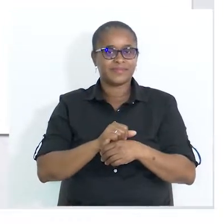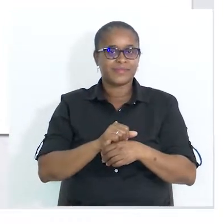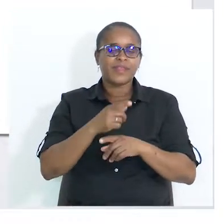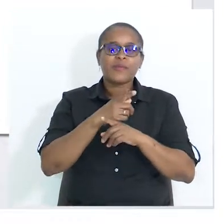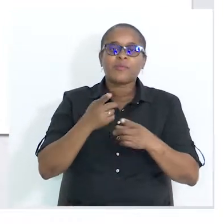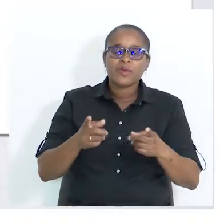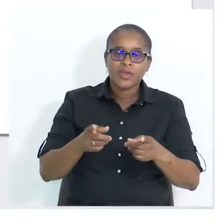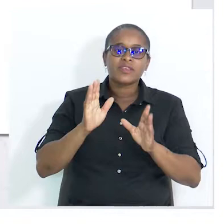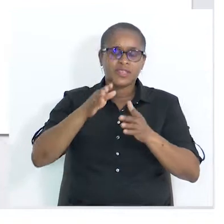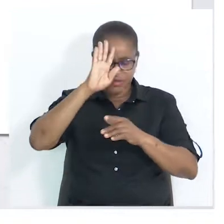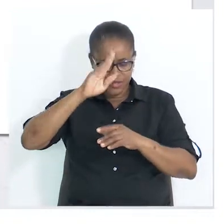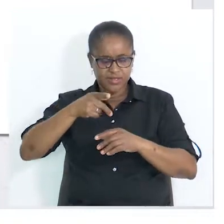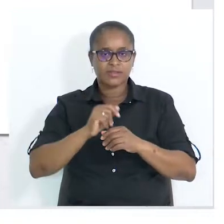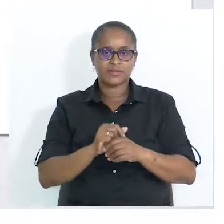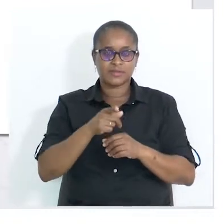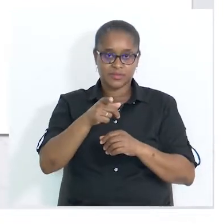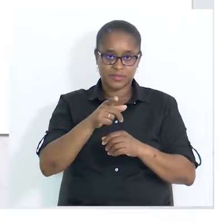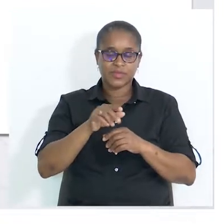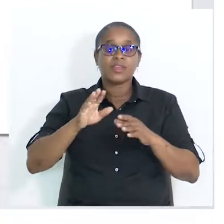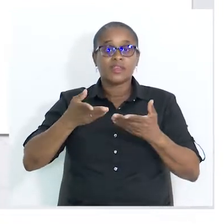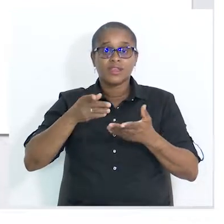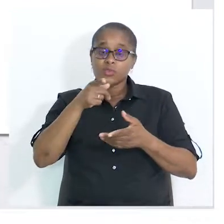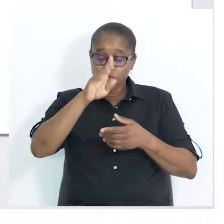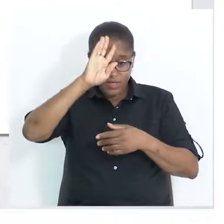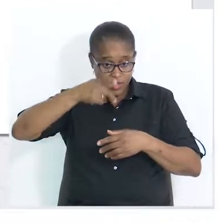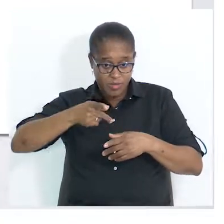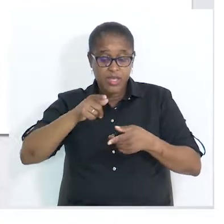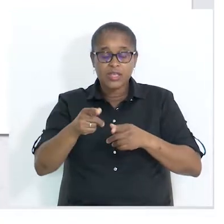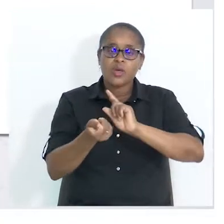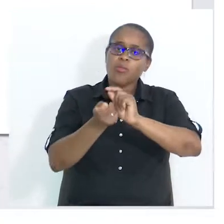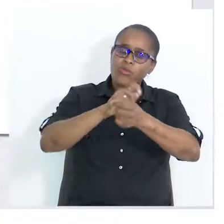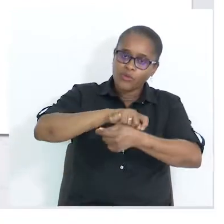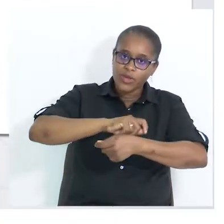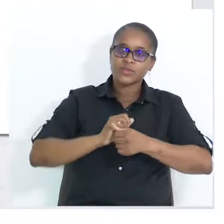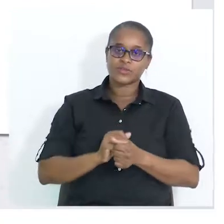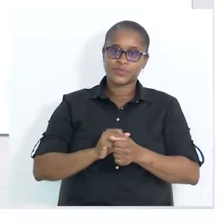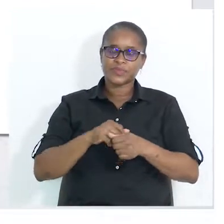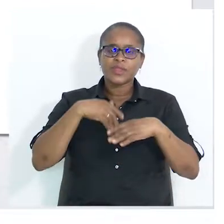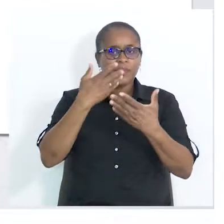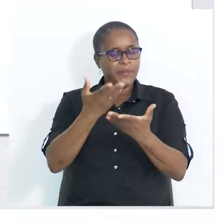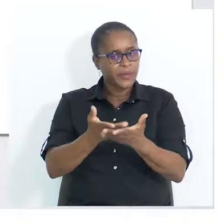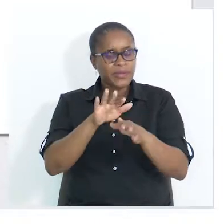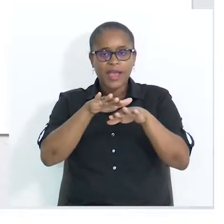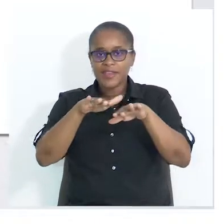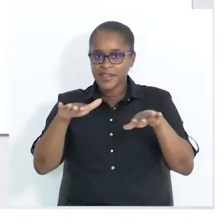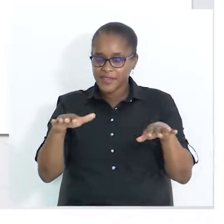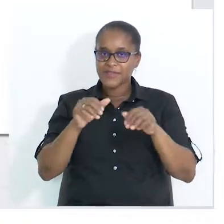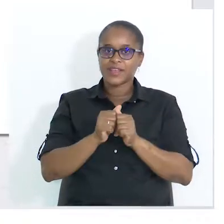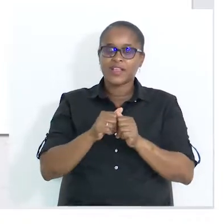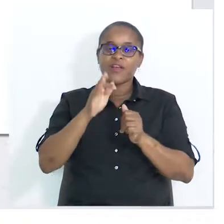quê? Já vais saber. Vais dar conta que essas modificações dão-se a